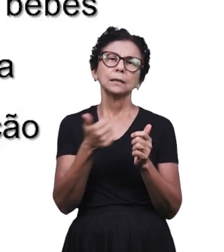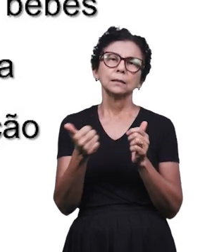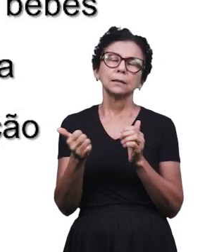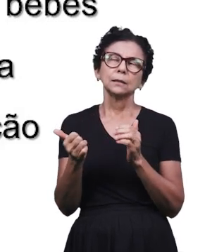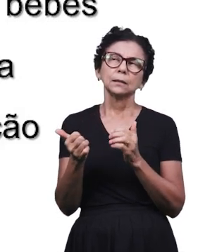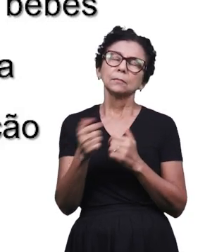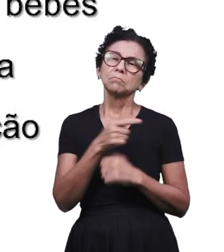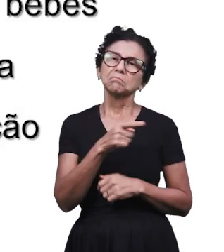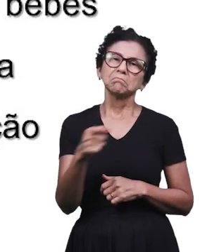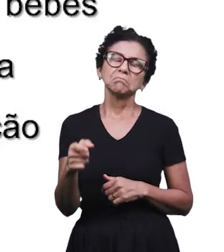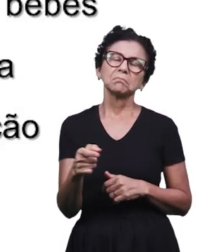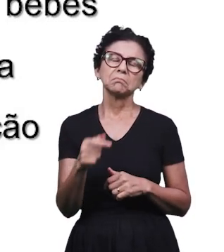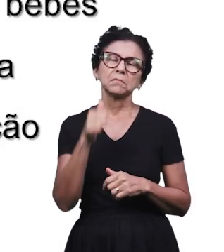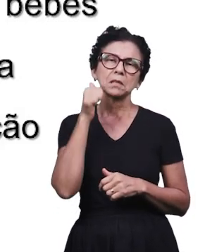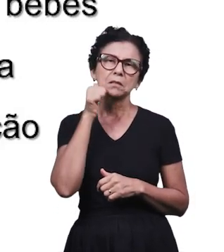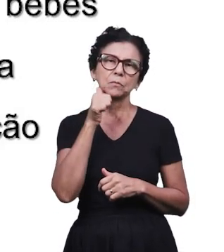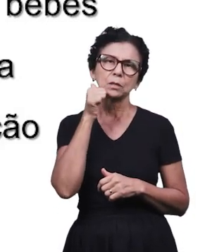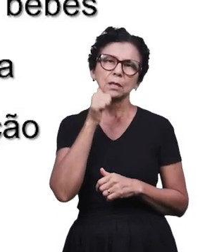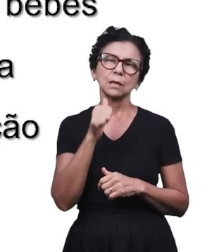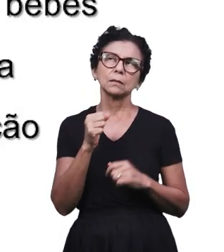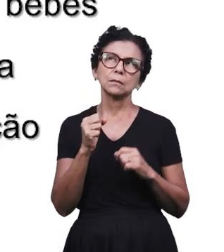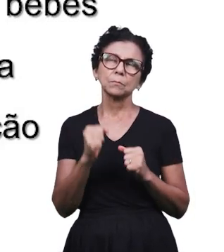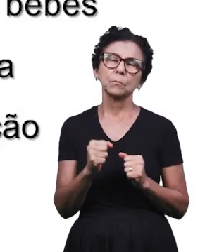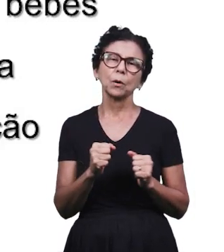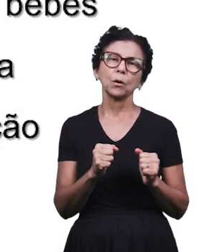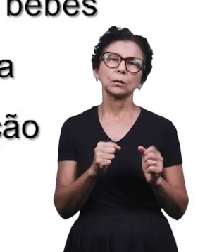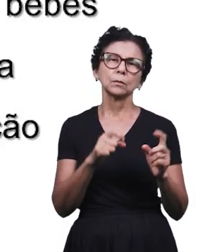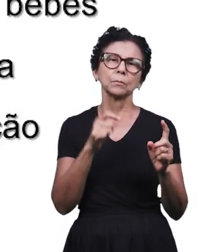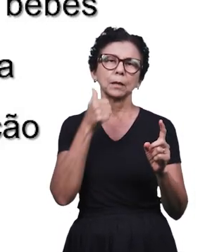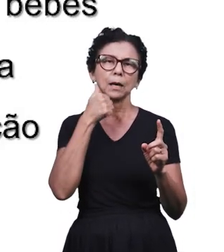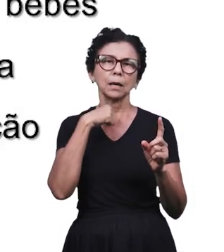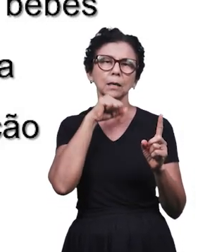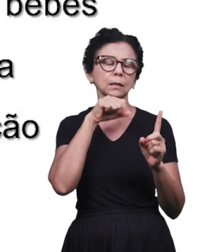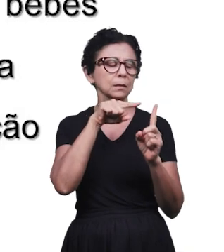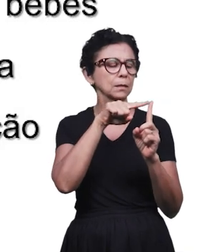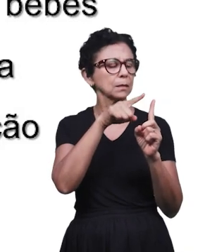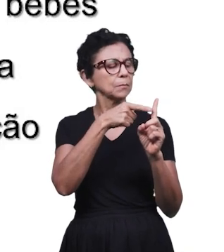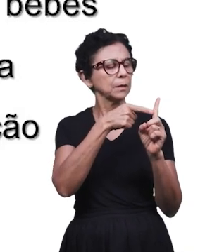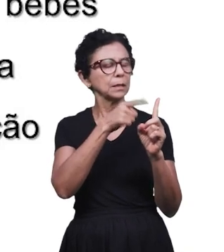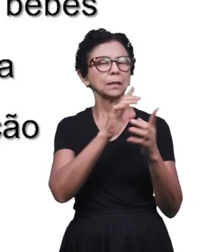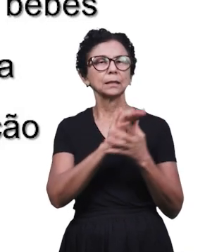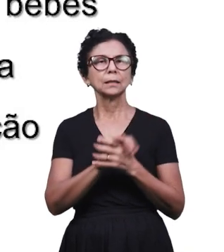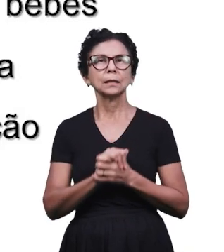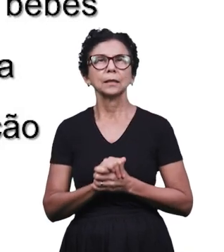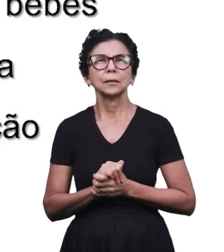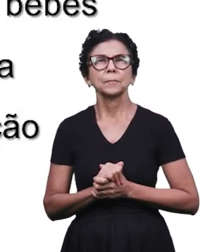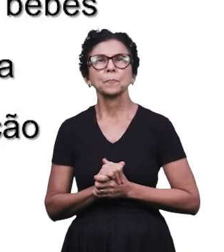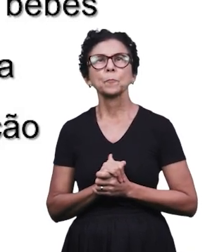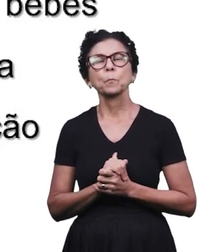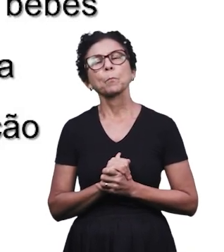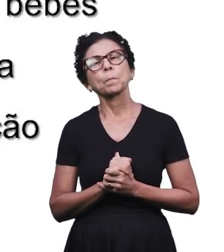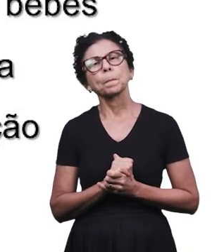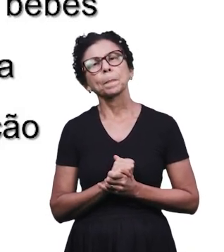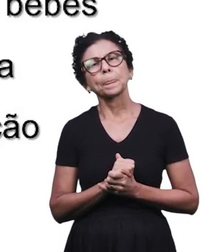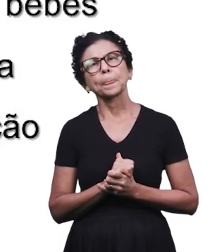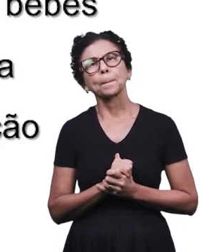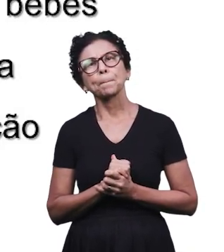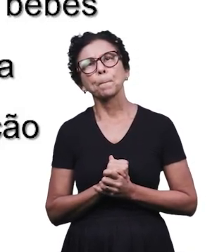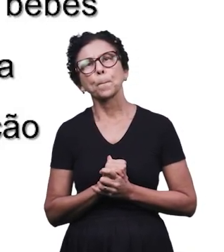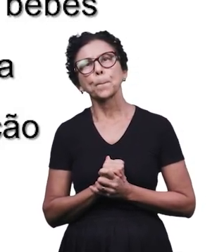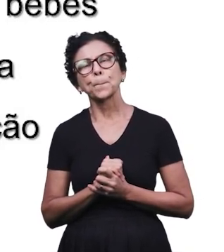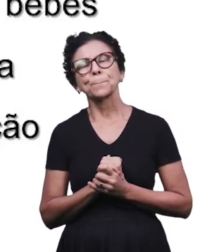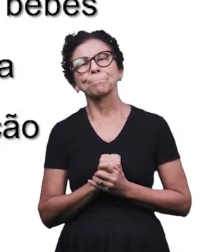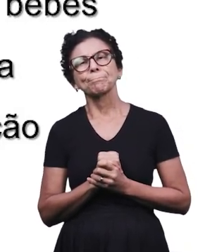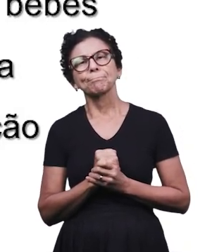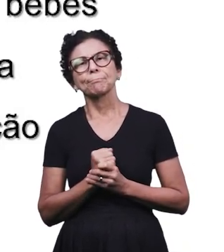senhoras podem trazer para essas mães, talvez trazer uma refeição, talvez ficar um pouco com esse bebê para